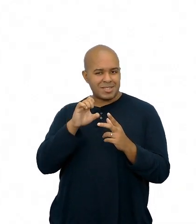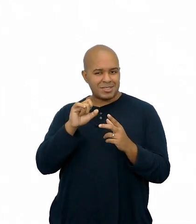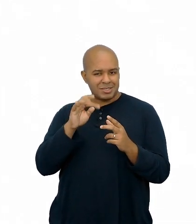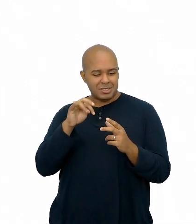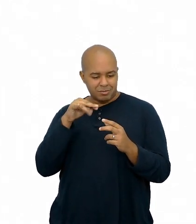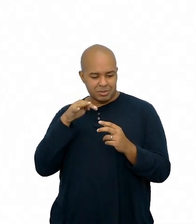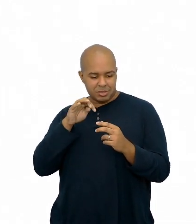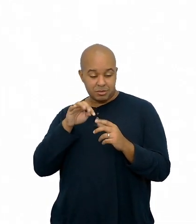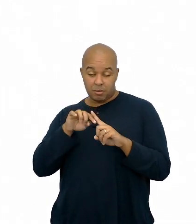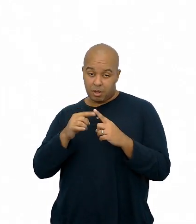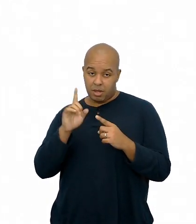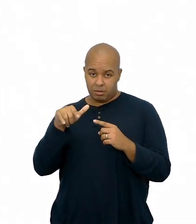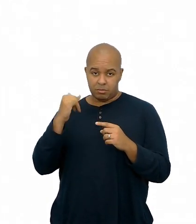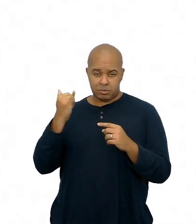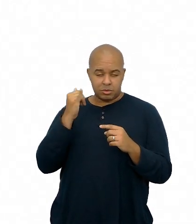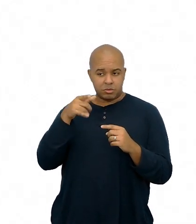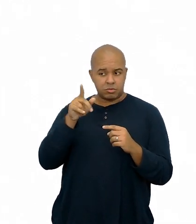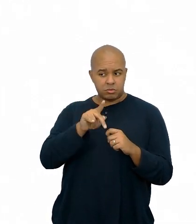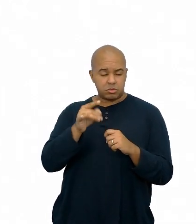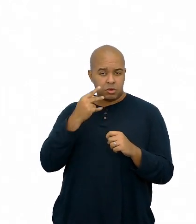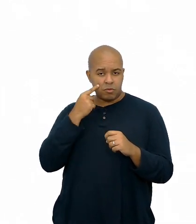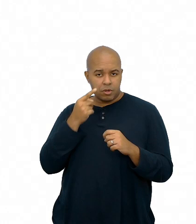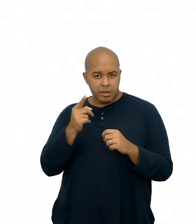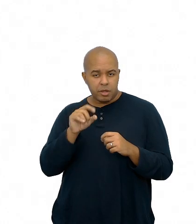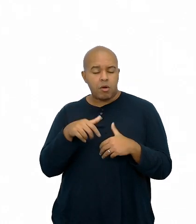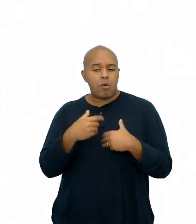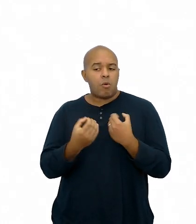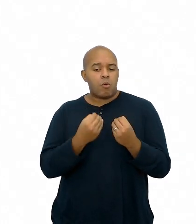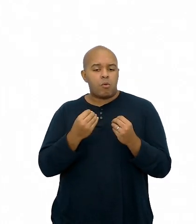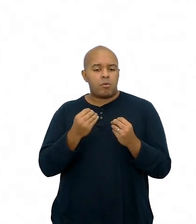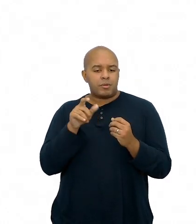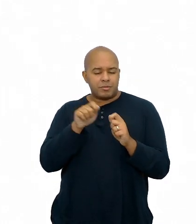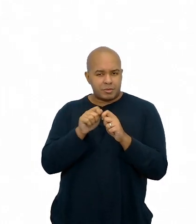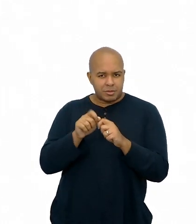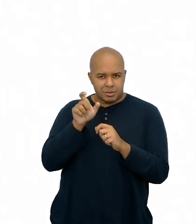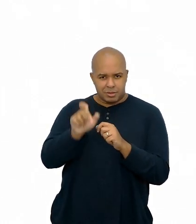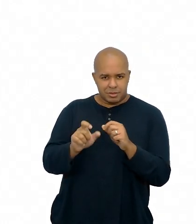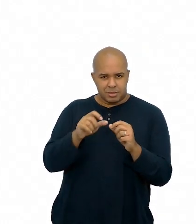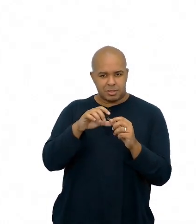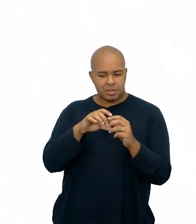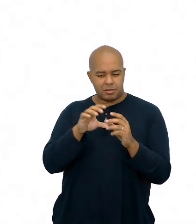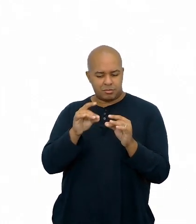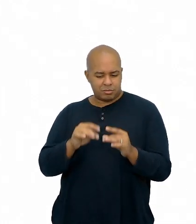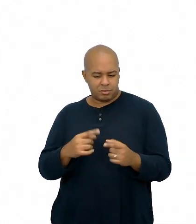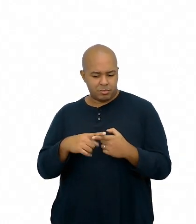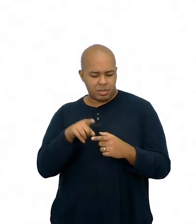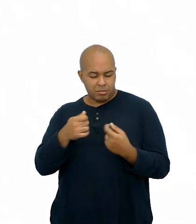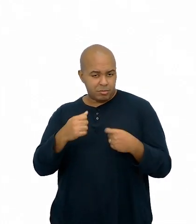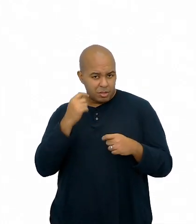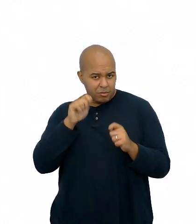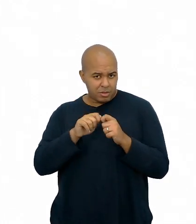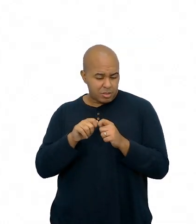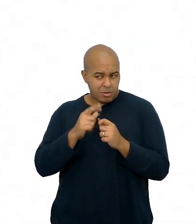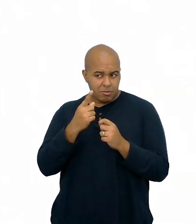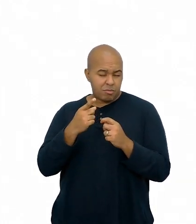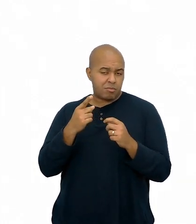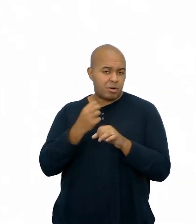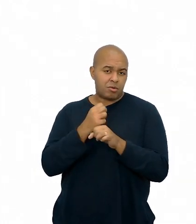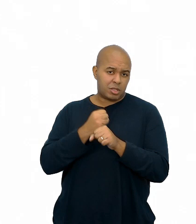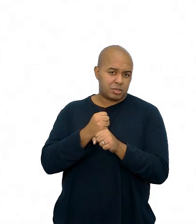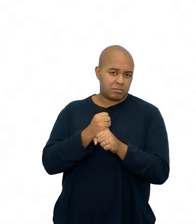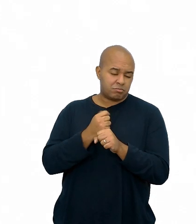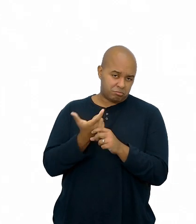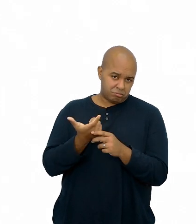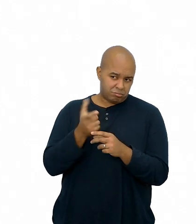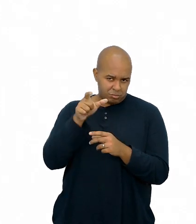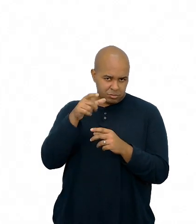estimativa, mas é importante o professor observar como eles realizam essa estimativa, porque precisa de fazer uma contagem,